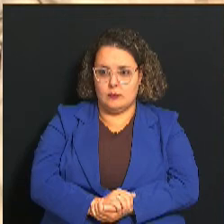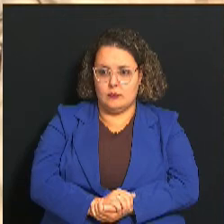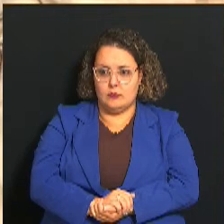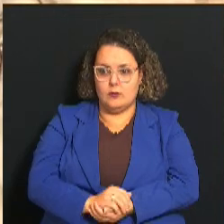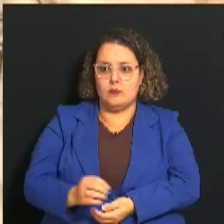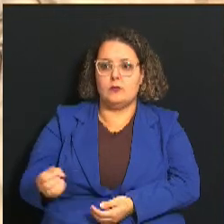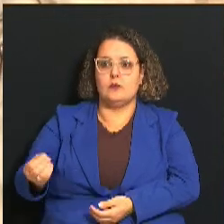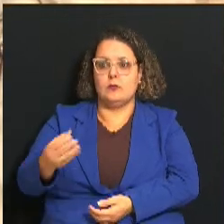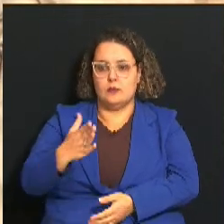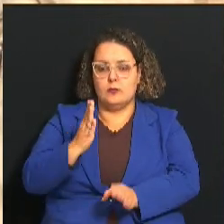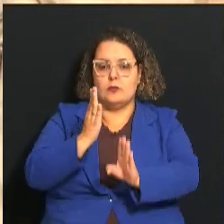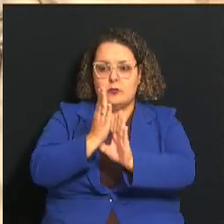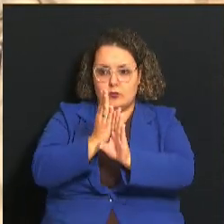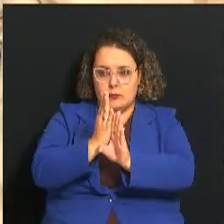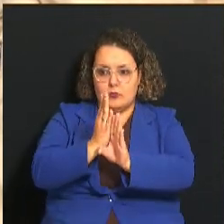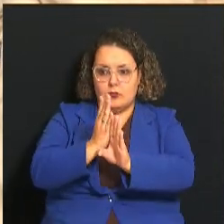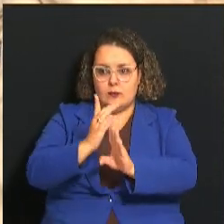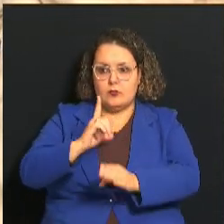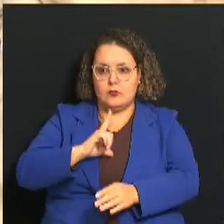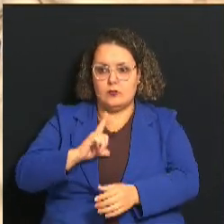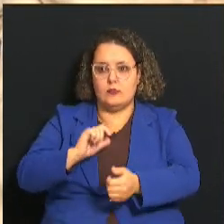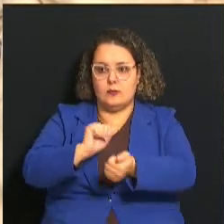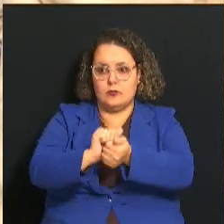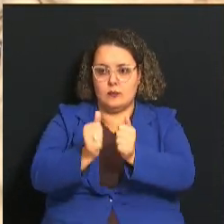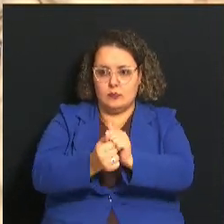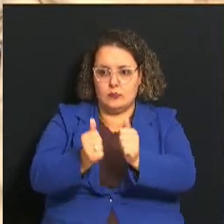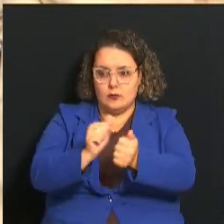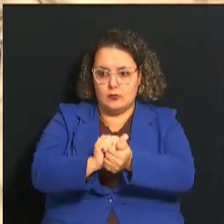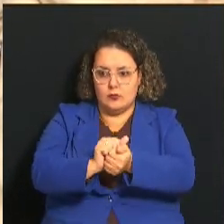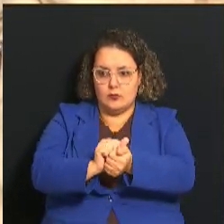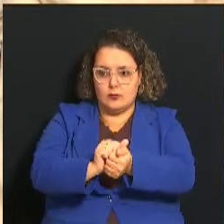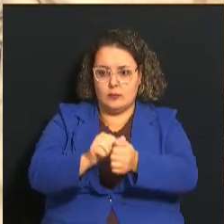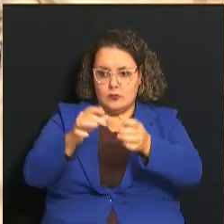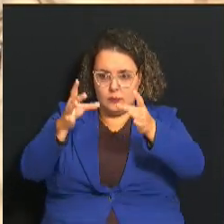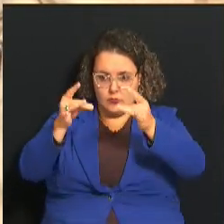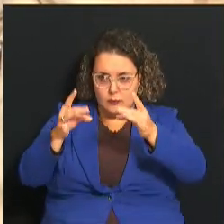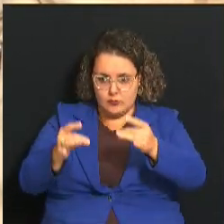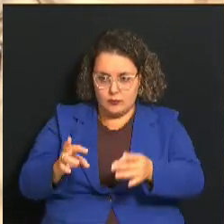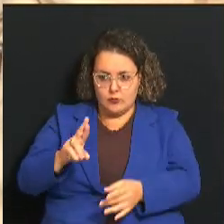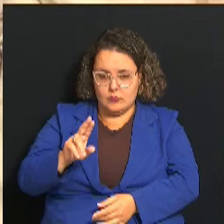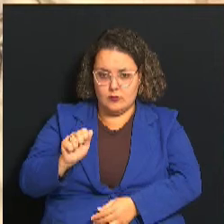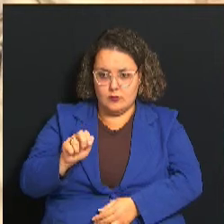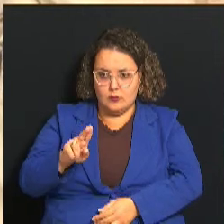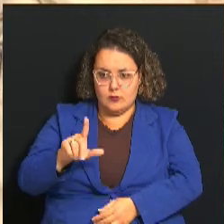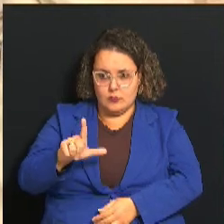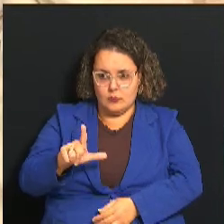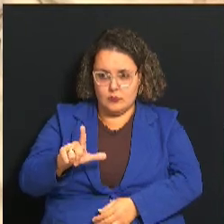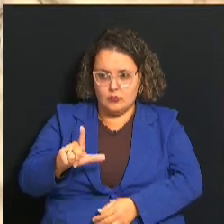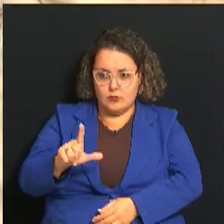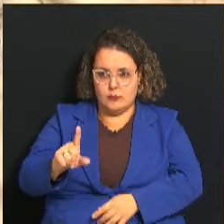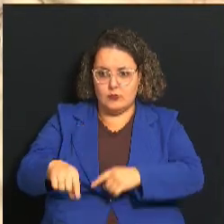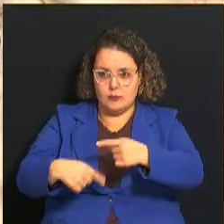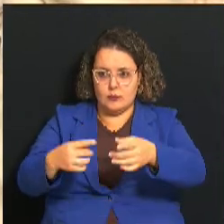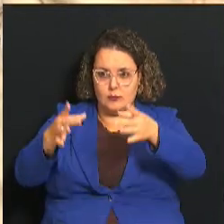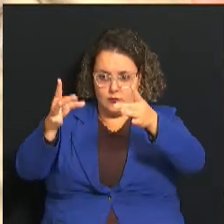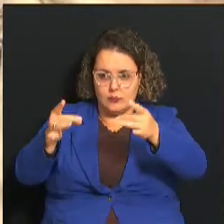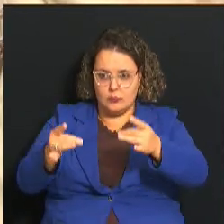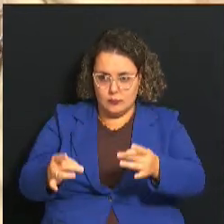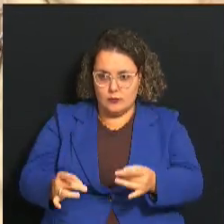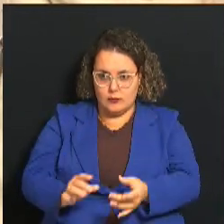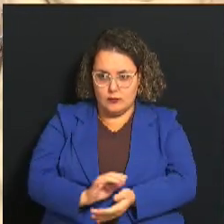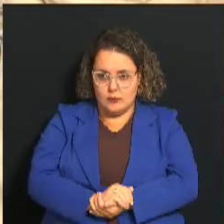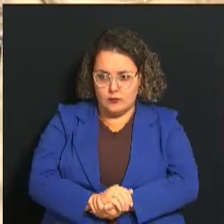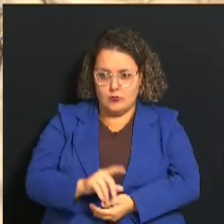encontro, para tentar ajustar esses elementos que o Raul trouxe e os outros elementos. É